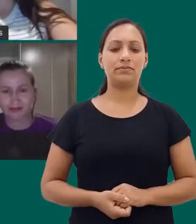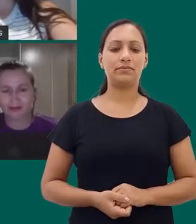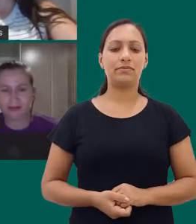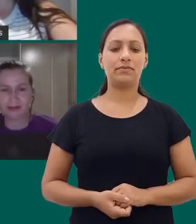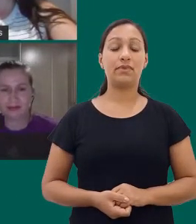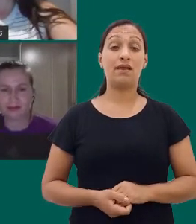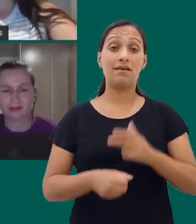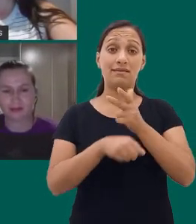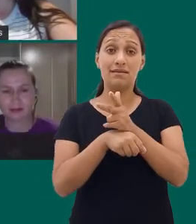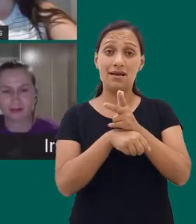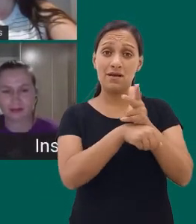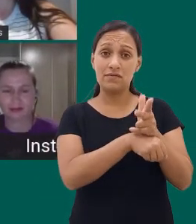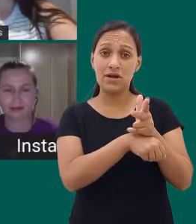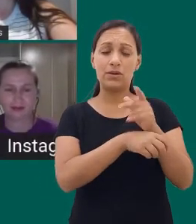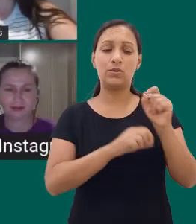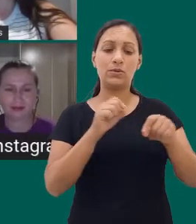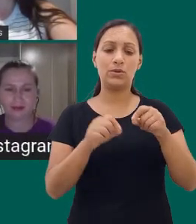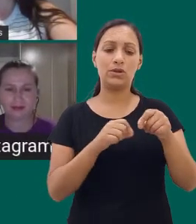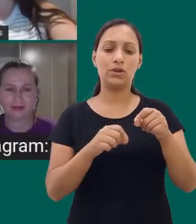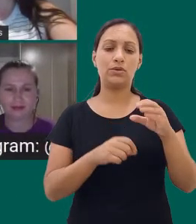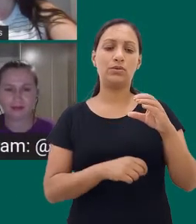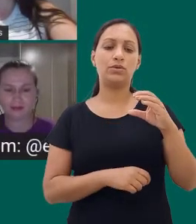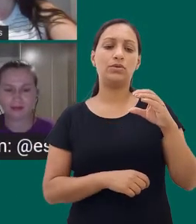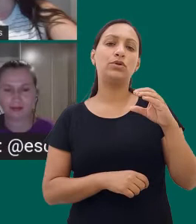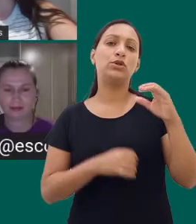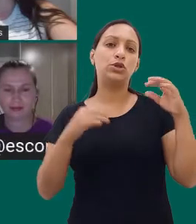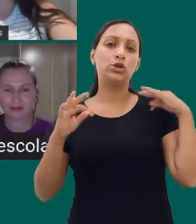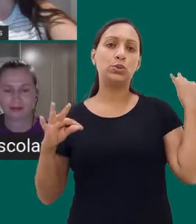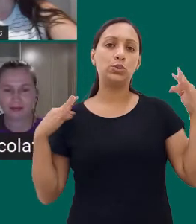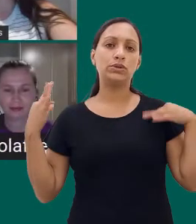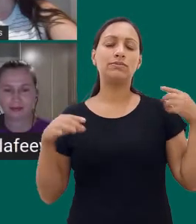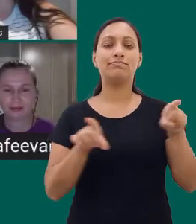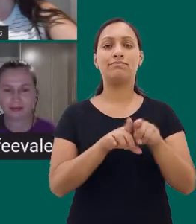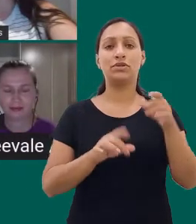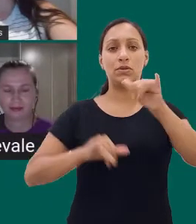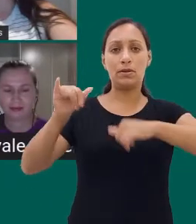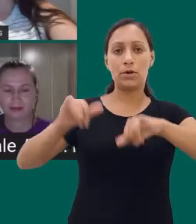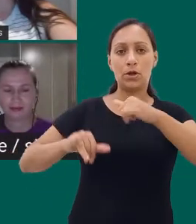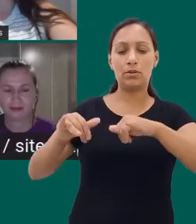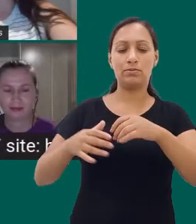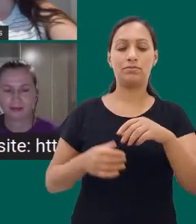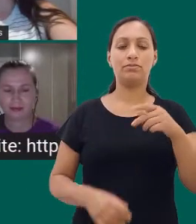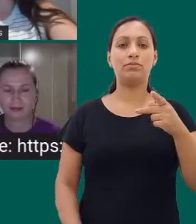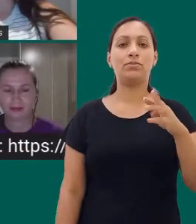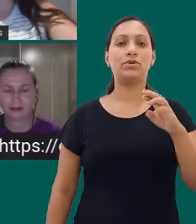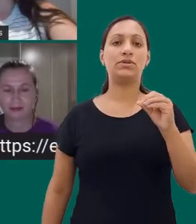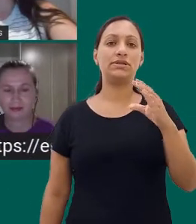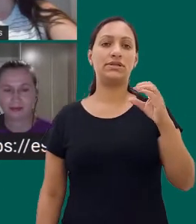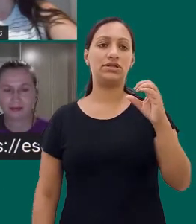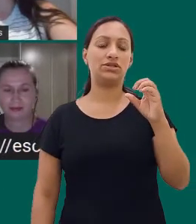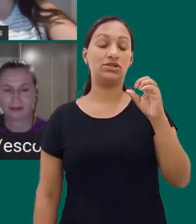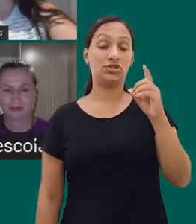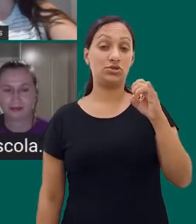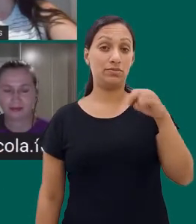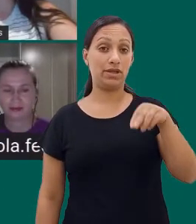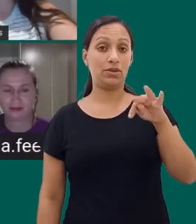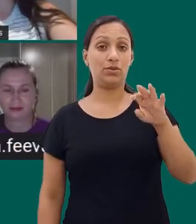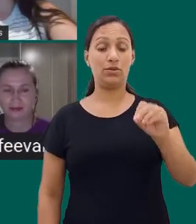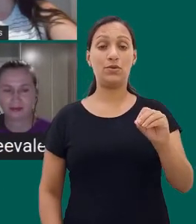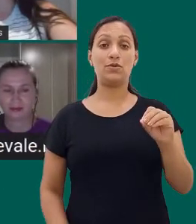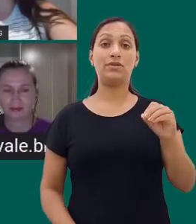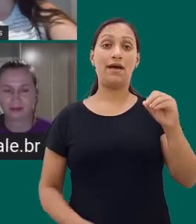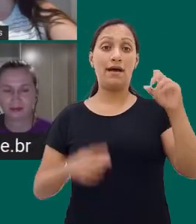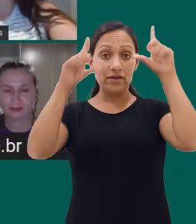eles gravaram no turismo, eles gravaram no laboratório de procedimentos lá da enfermagem e da medicina,